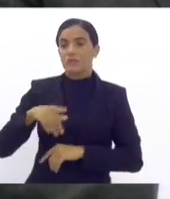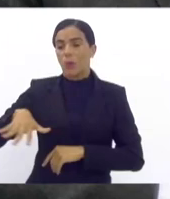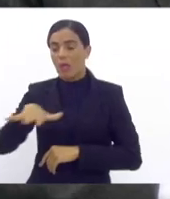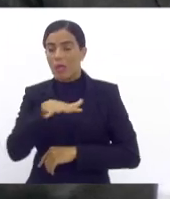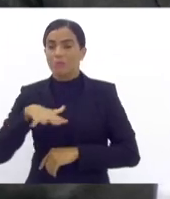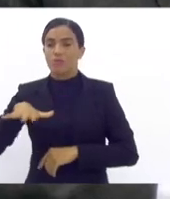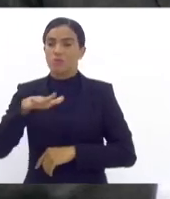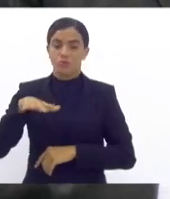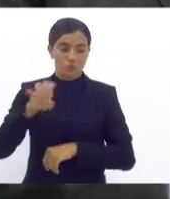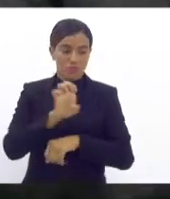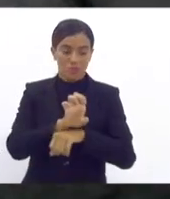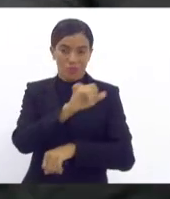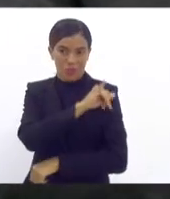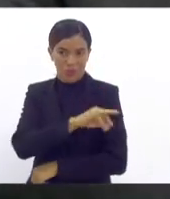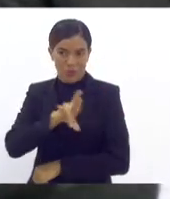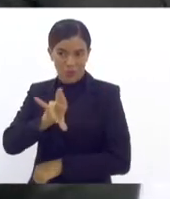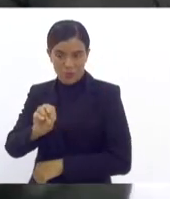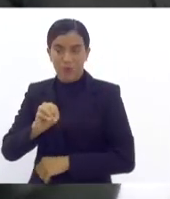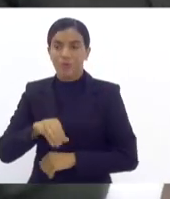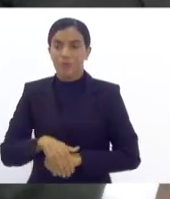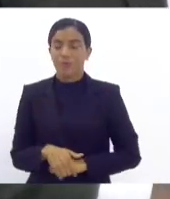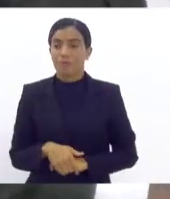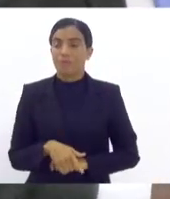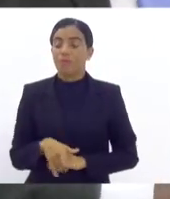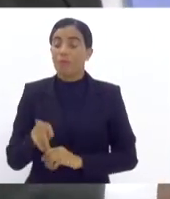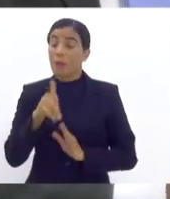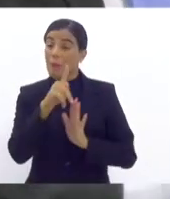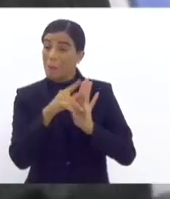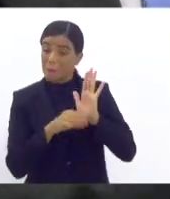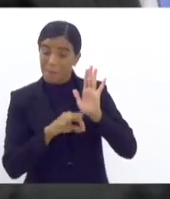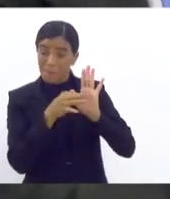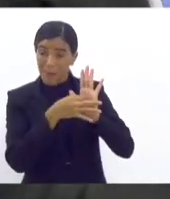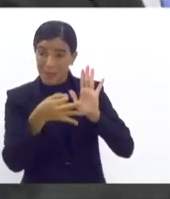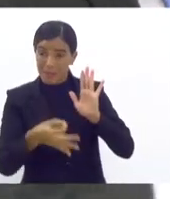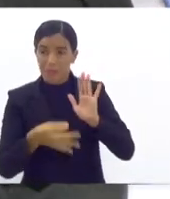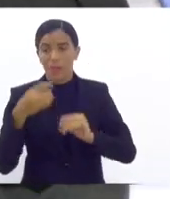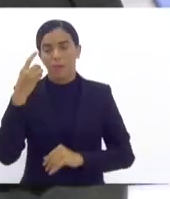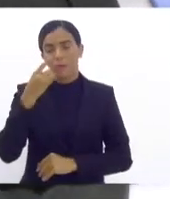Estado do Rio de Janeiro. Parecer, deputado, para aparecer, deputado relator, doutor Serginho.